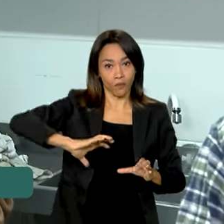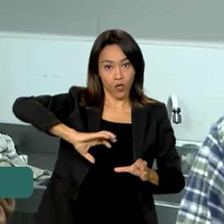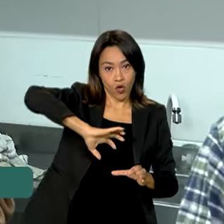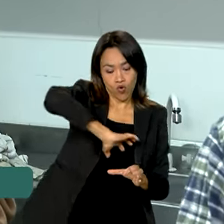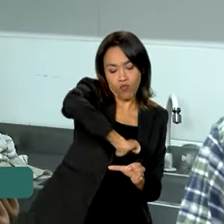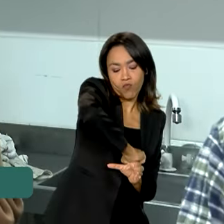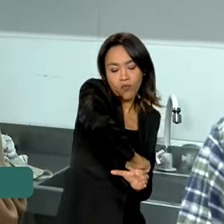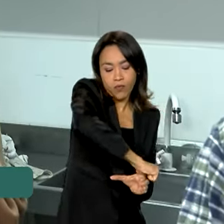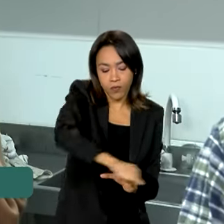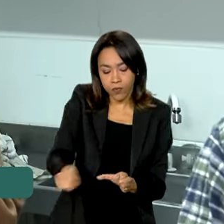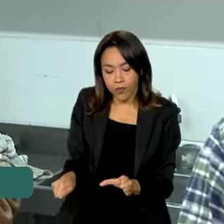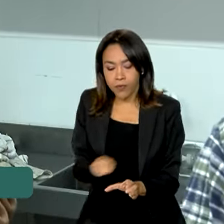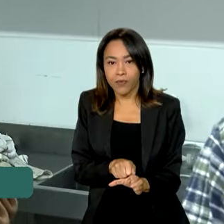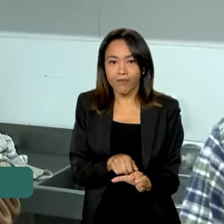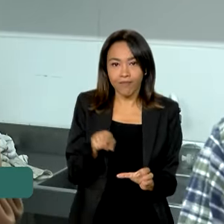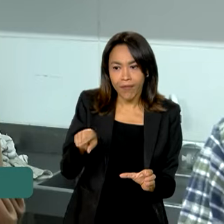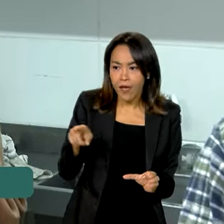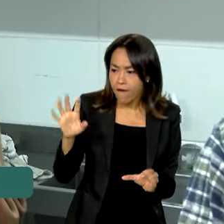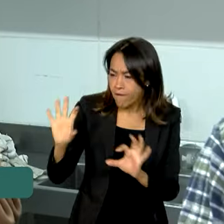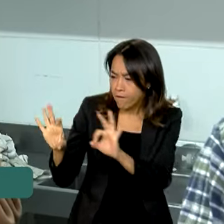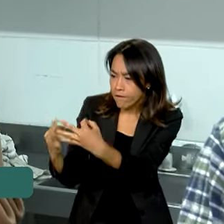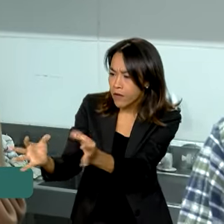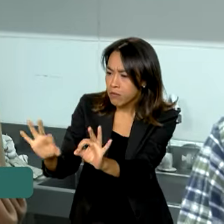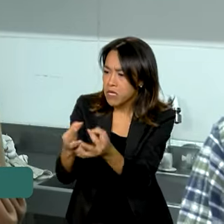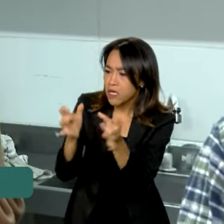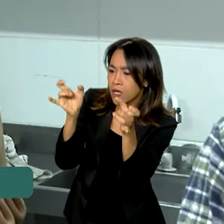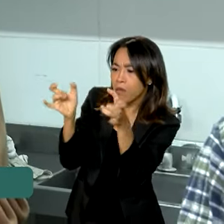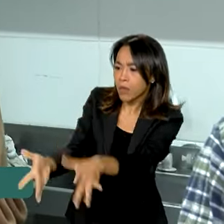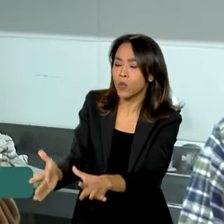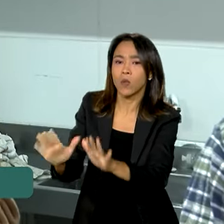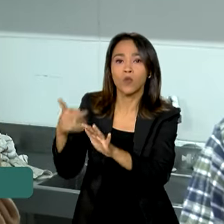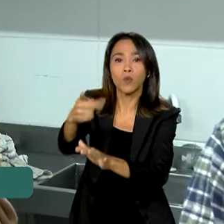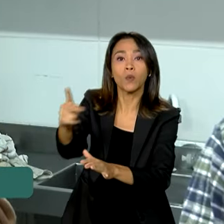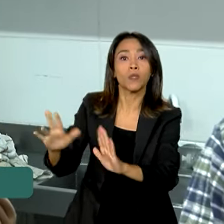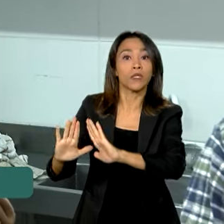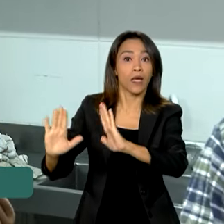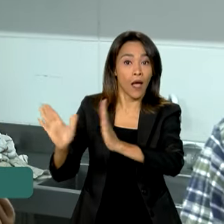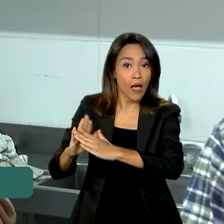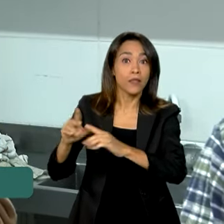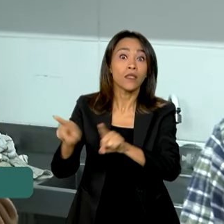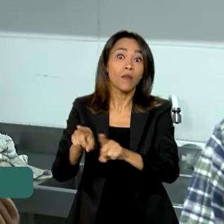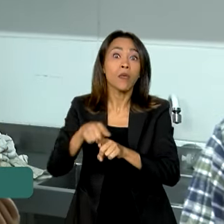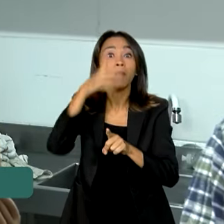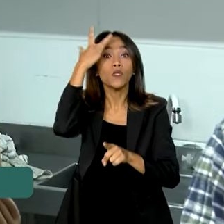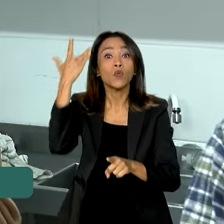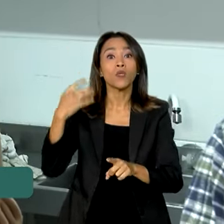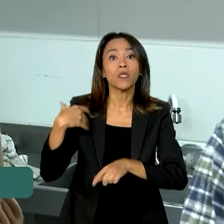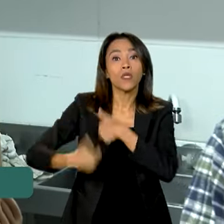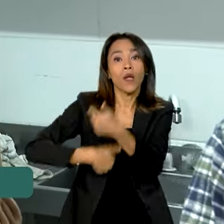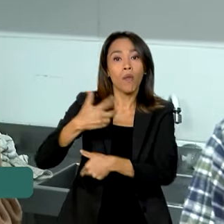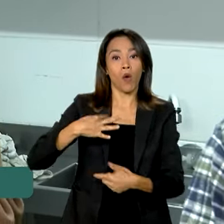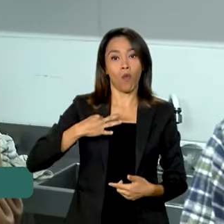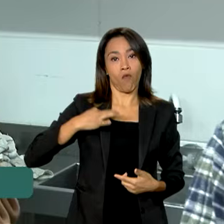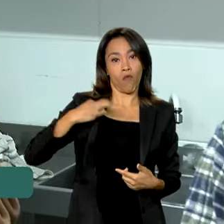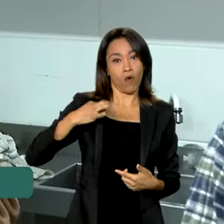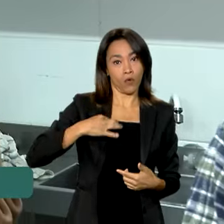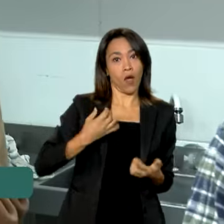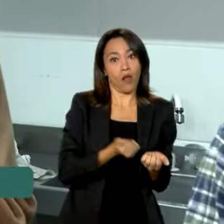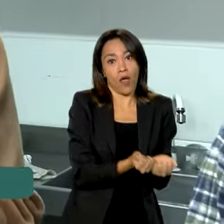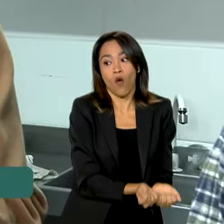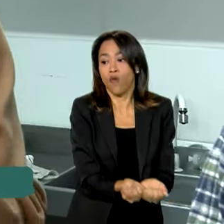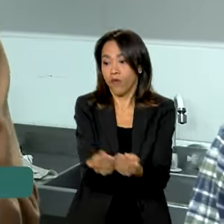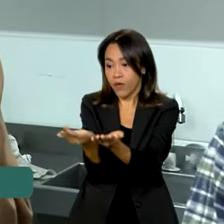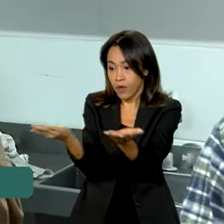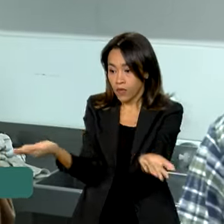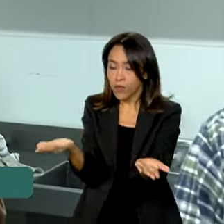para famílias que tiveram de deixar suas casas e também para voluntários que atuam no resgate aí, na assistência aos atingidos. Eu